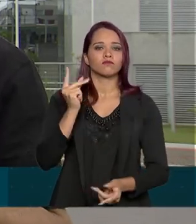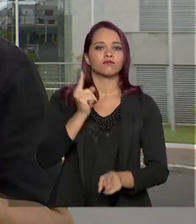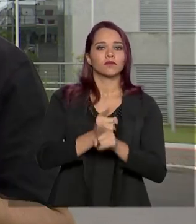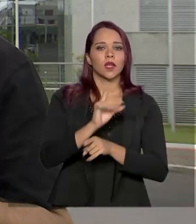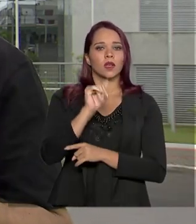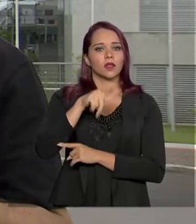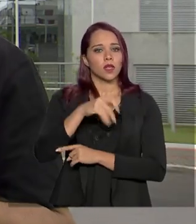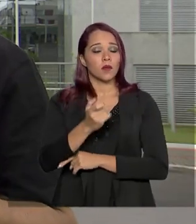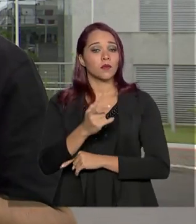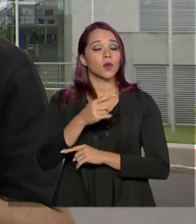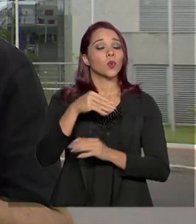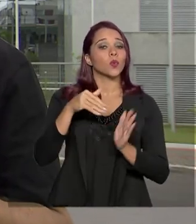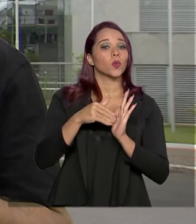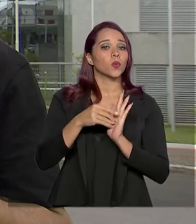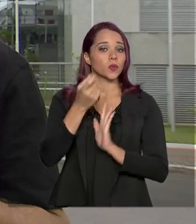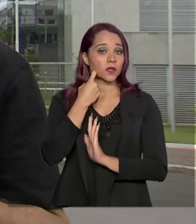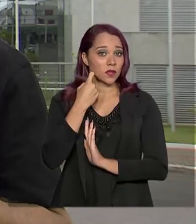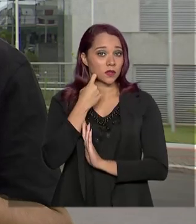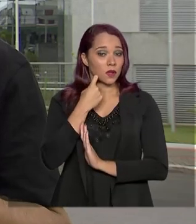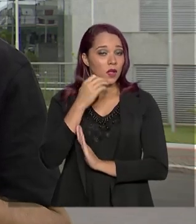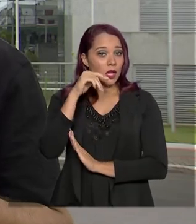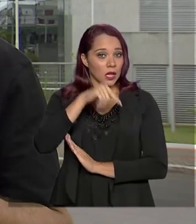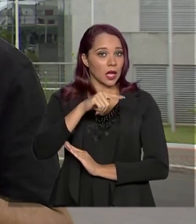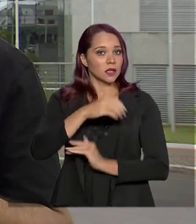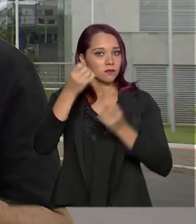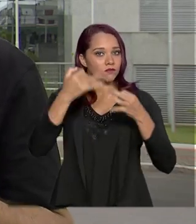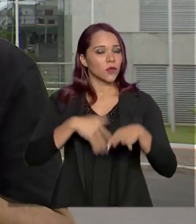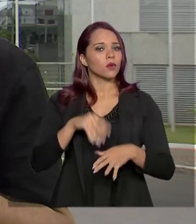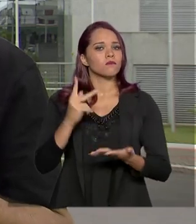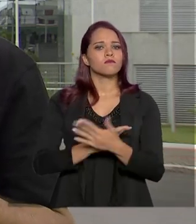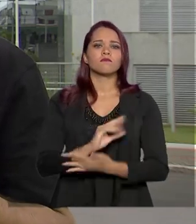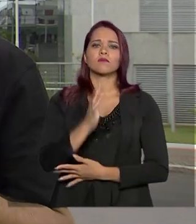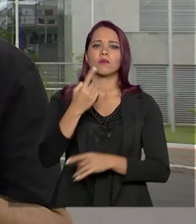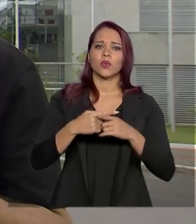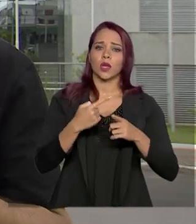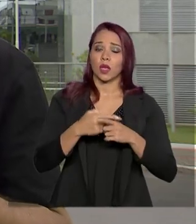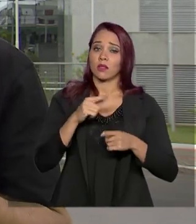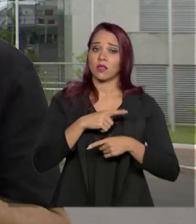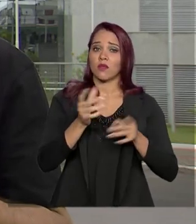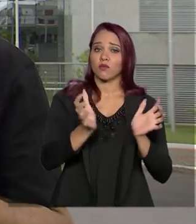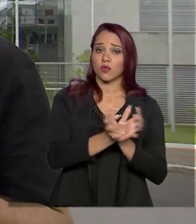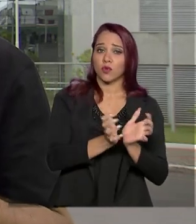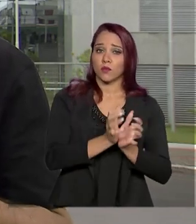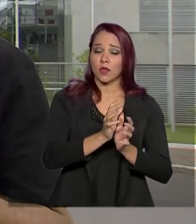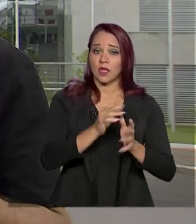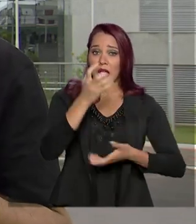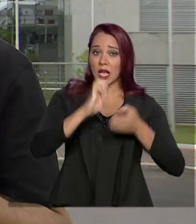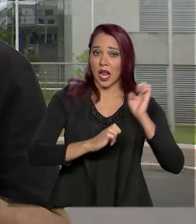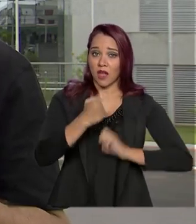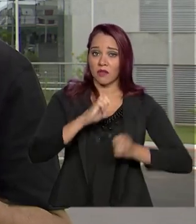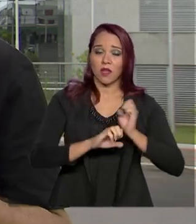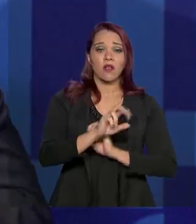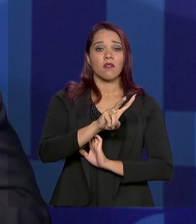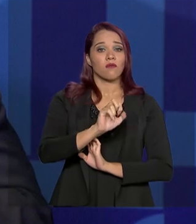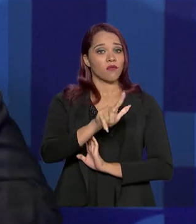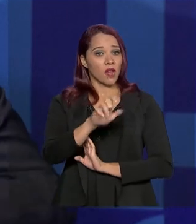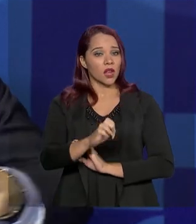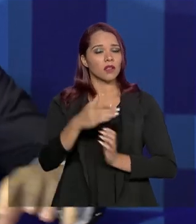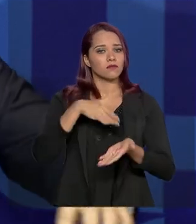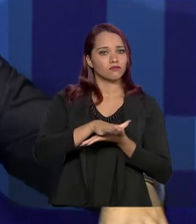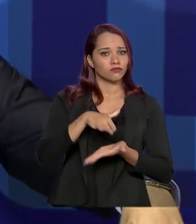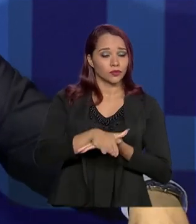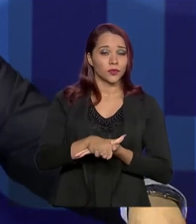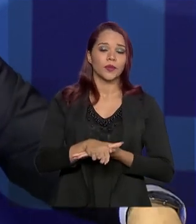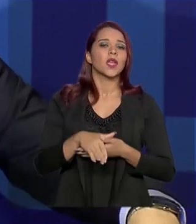na última sexta-feira. Segundo o Instituto, o erro ocorreu em alguns lotes da gráfica Vale, que imprimiu as provas. Por questão de